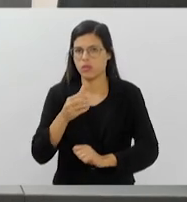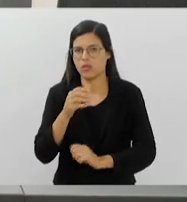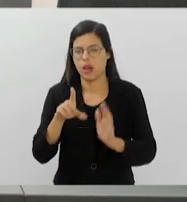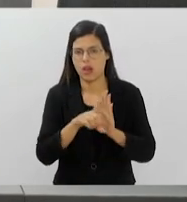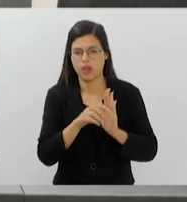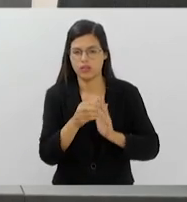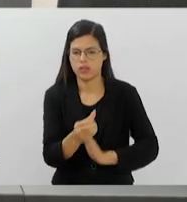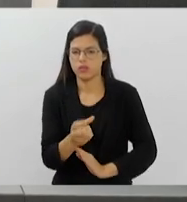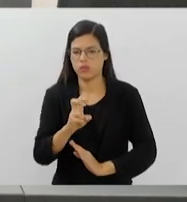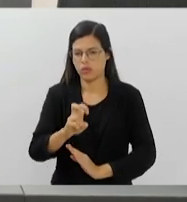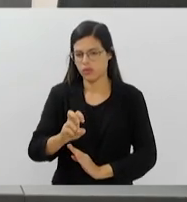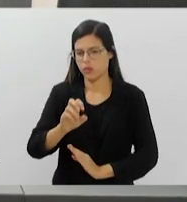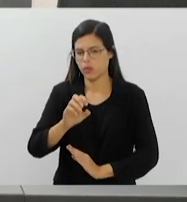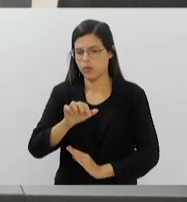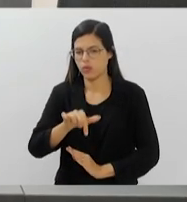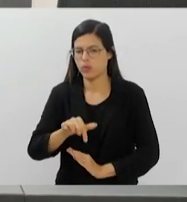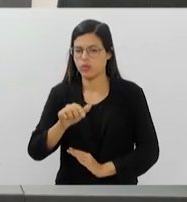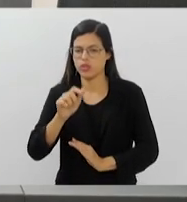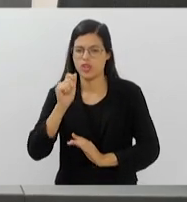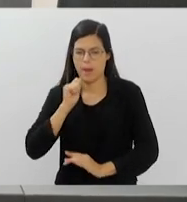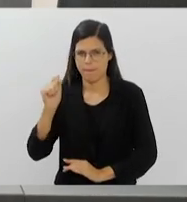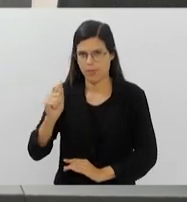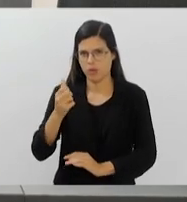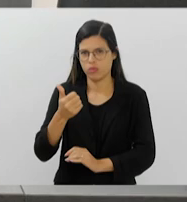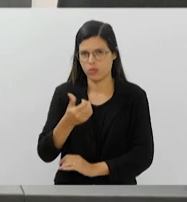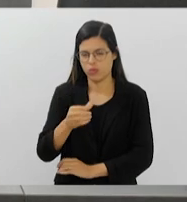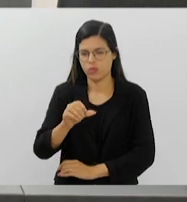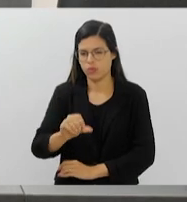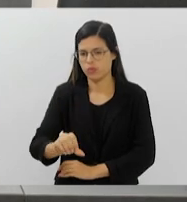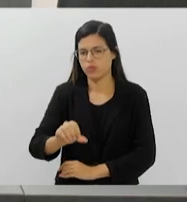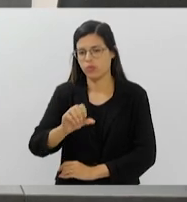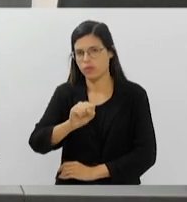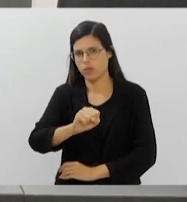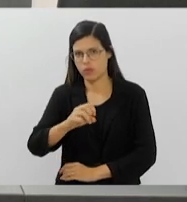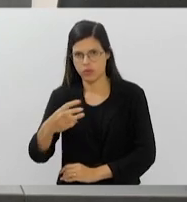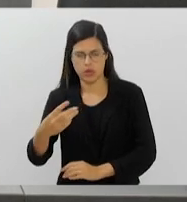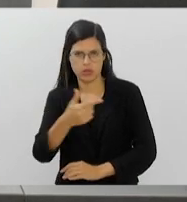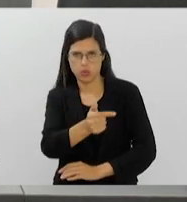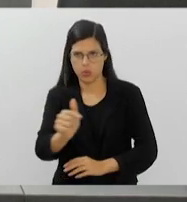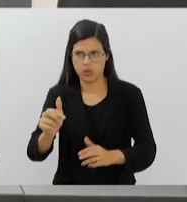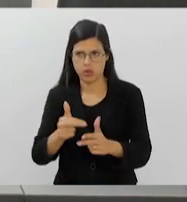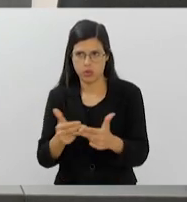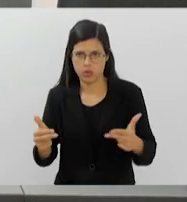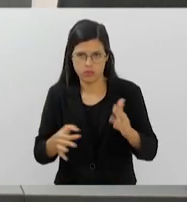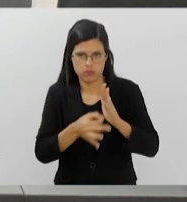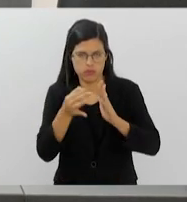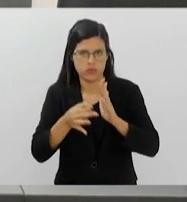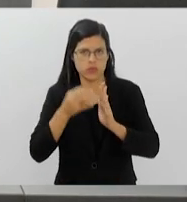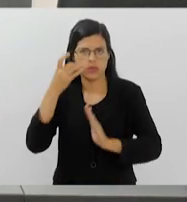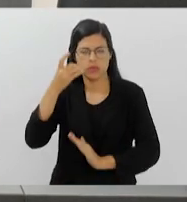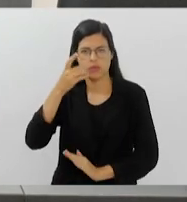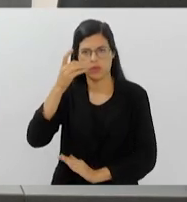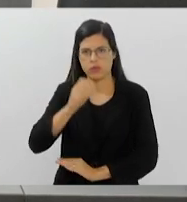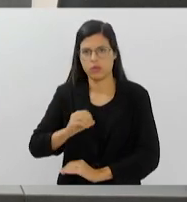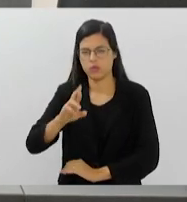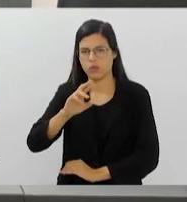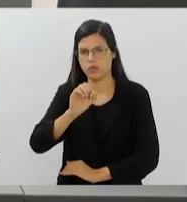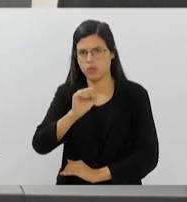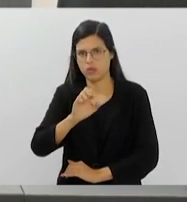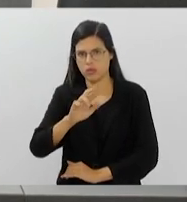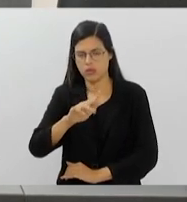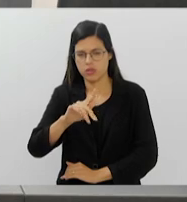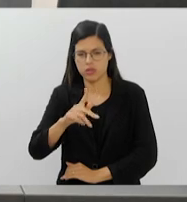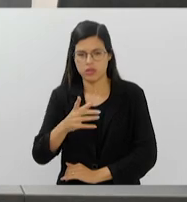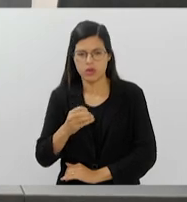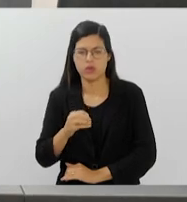de 5 de abril de 83, e da outras providências. O parecer da lavra do deputado doutor Serginho, que consta nos